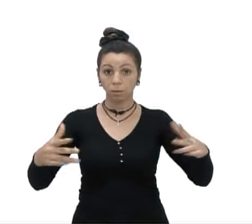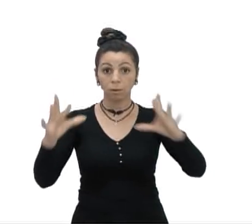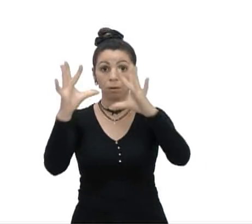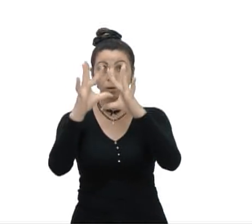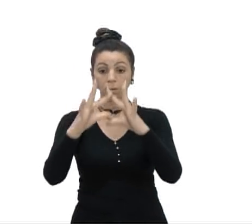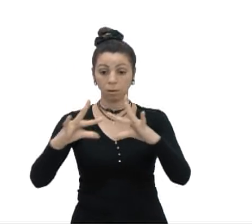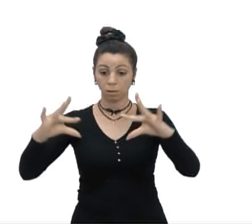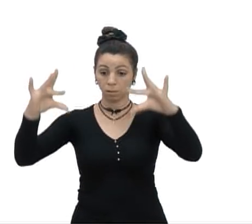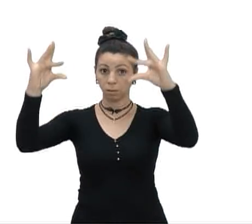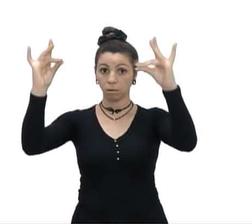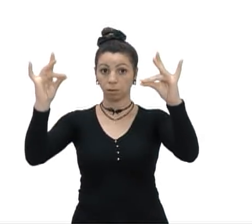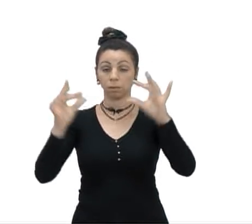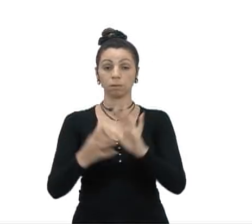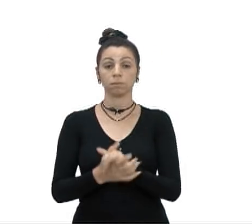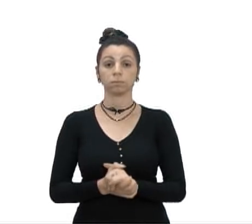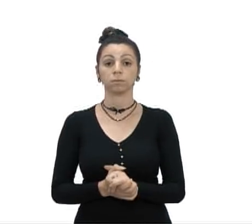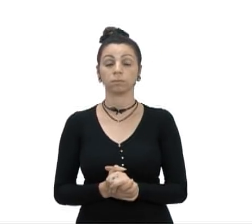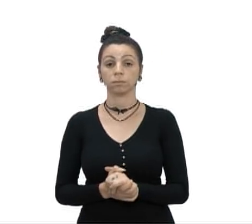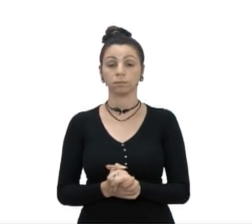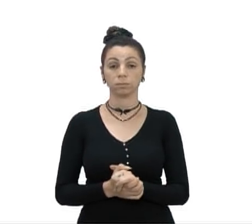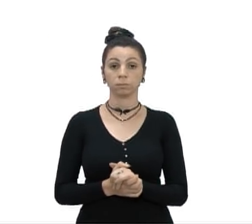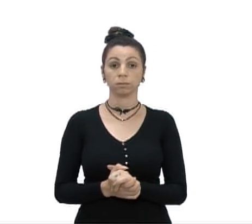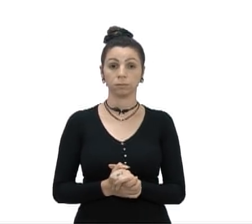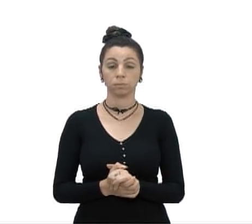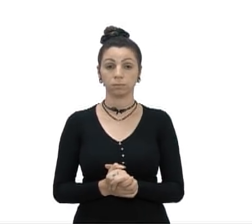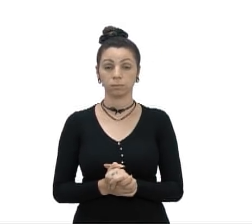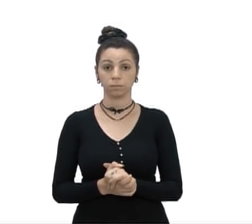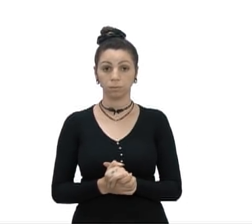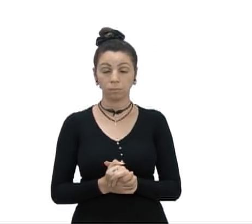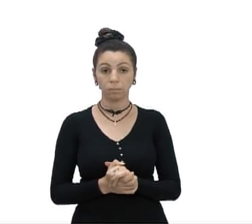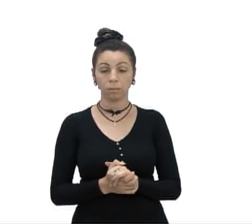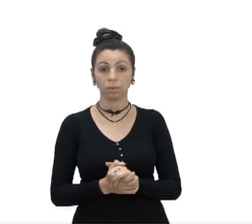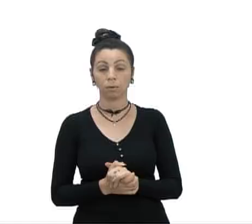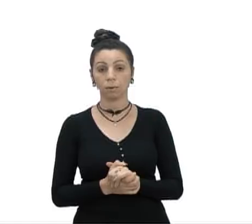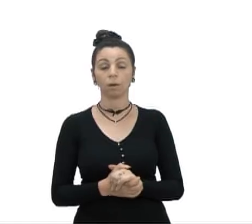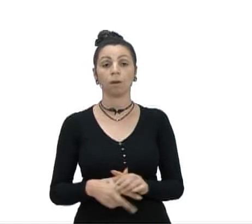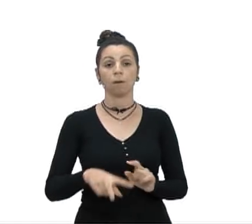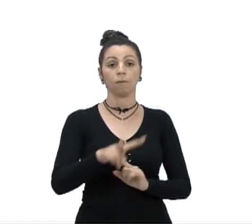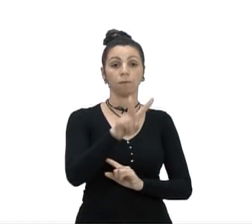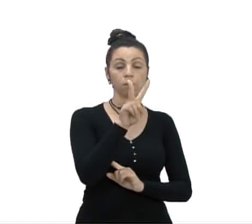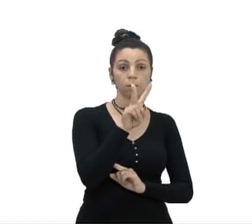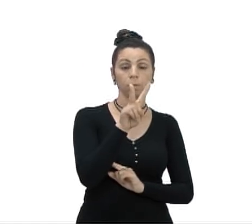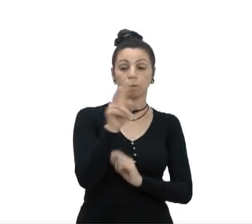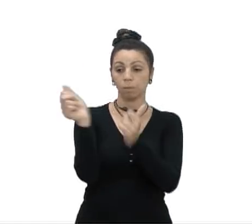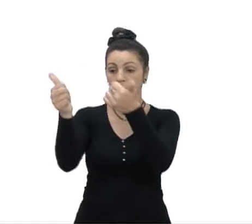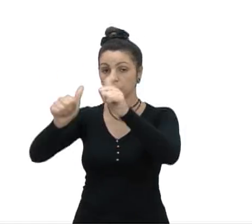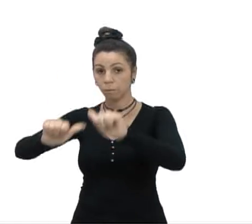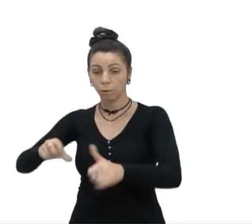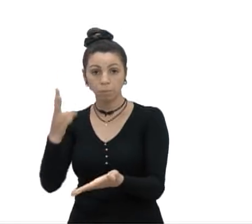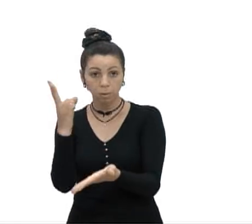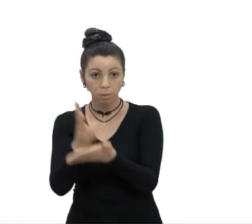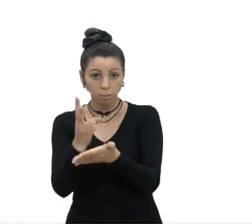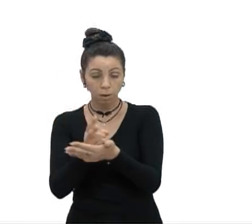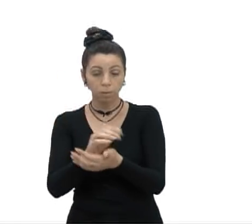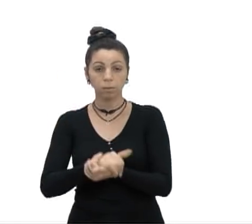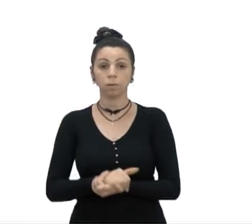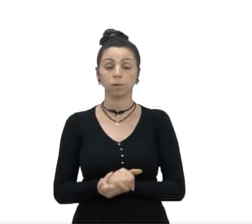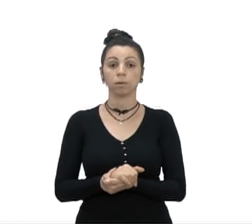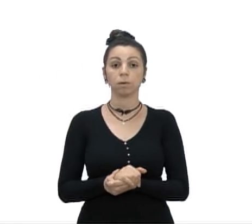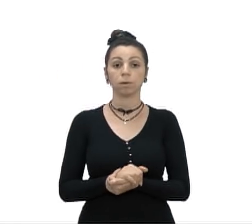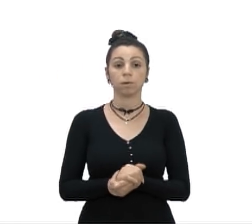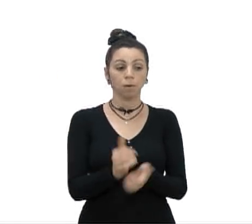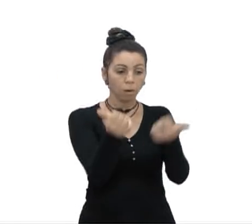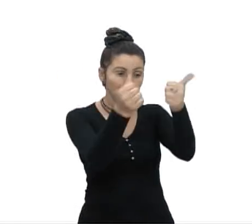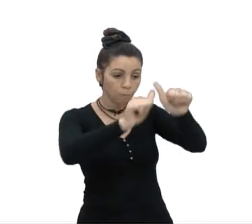líquido. Letra A. Forma e volume definidos. Letra B. Forma variável e